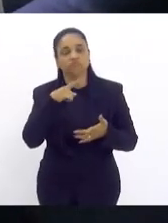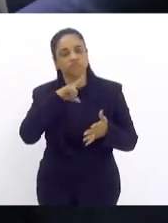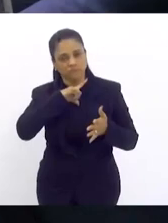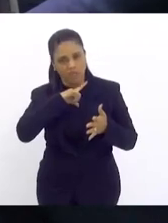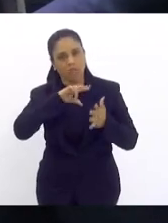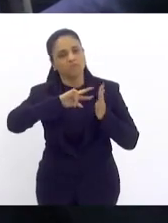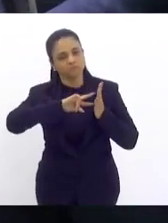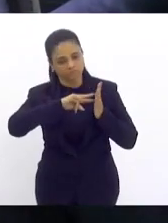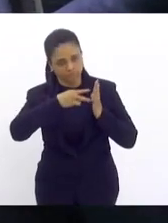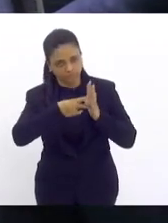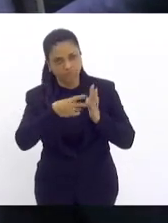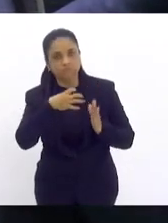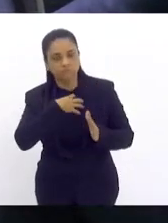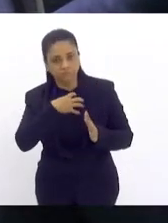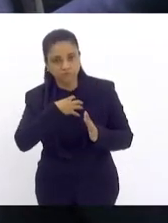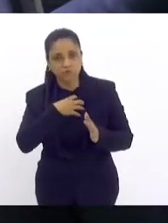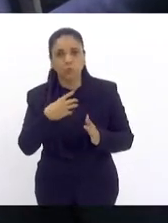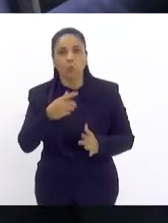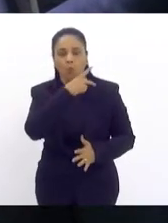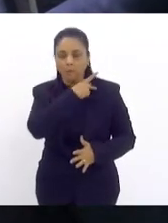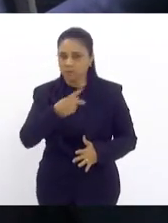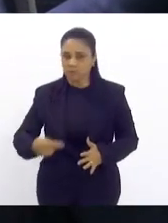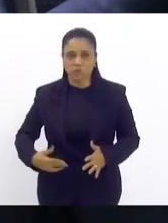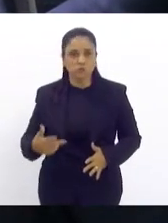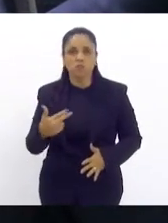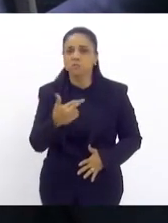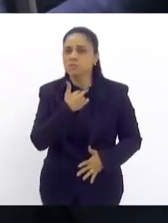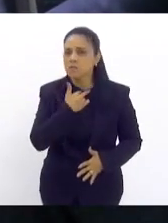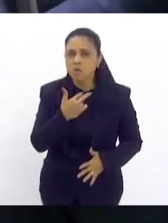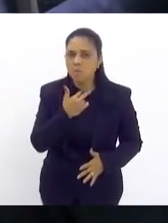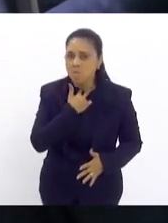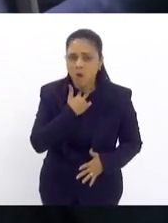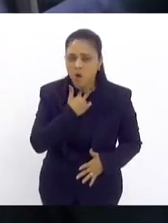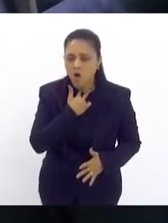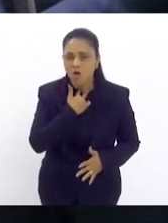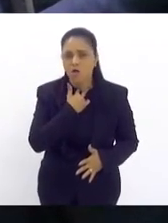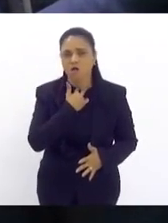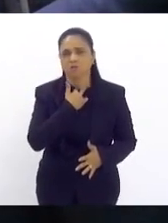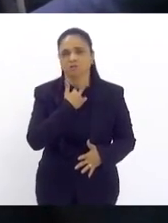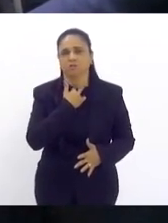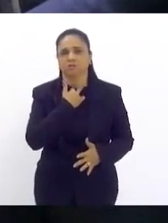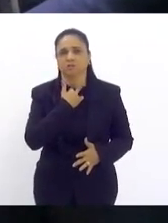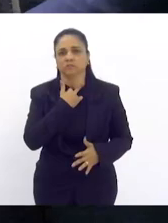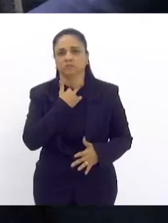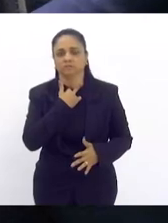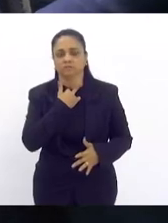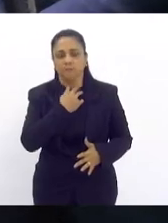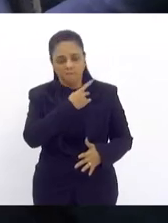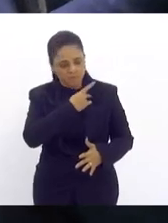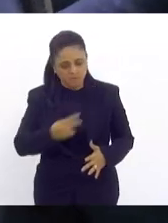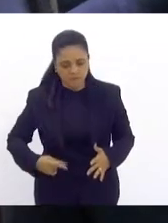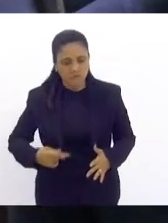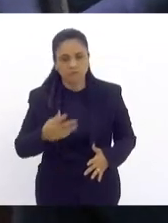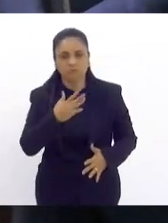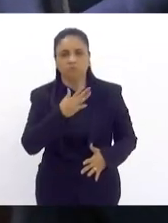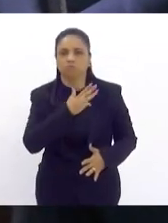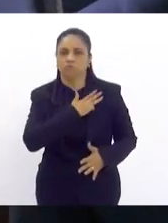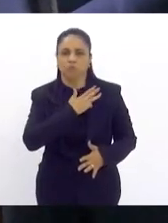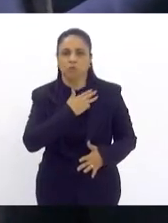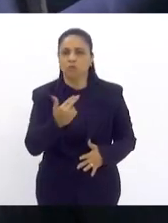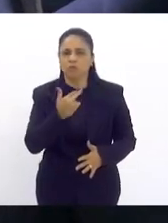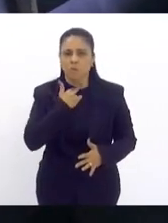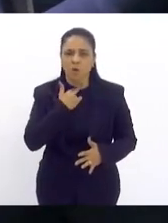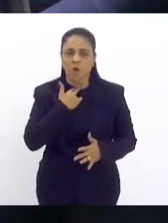República não pode agir dessa forma não pode agir de maneira de maneira desrespeitosa como foi ou no mínimo